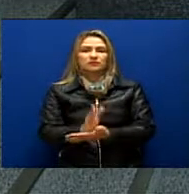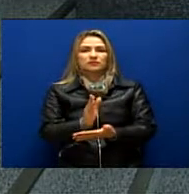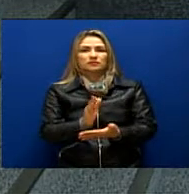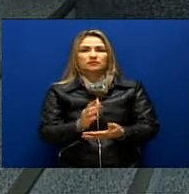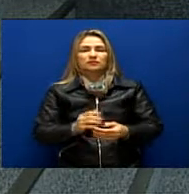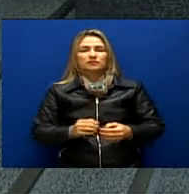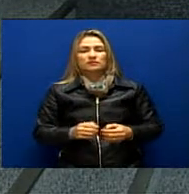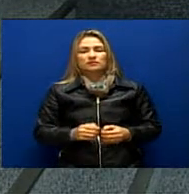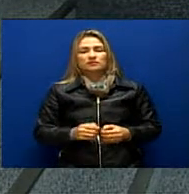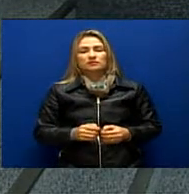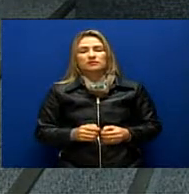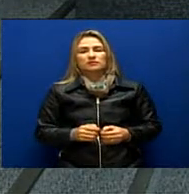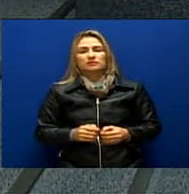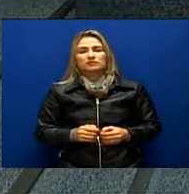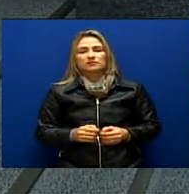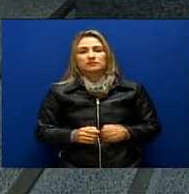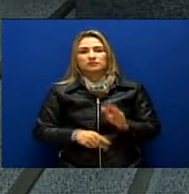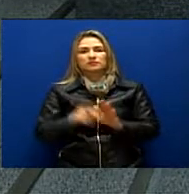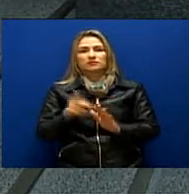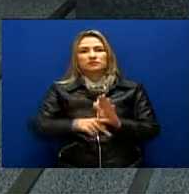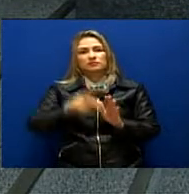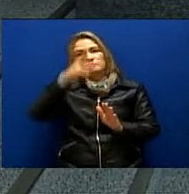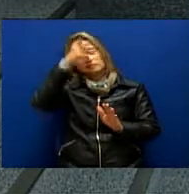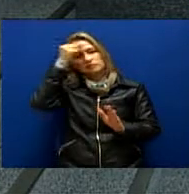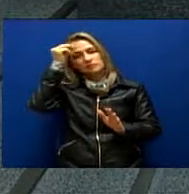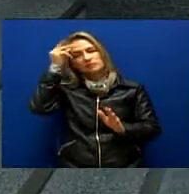aprovado o projeto do prefeito municipal.